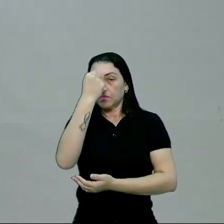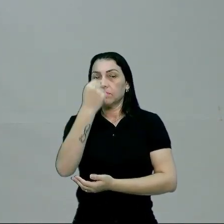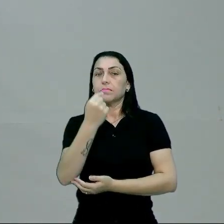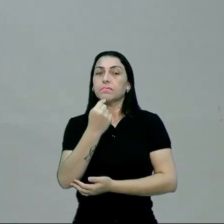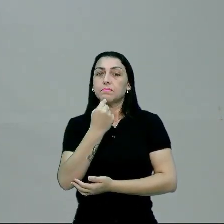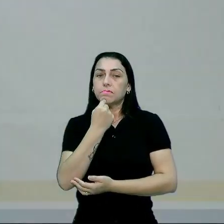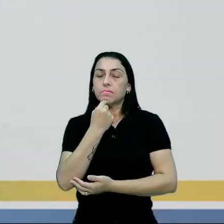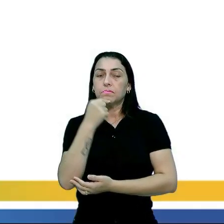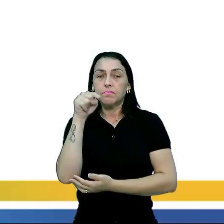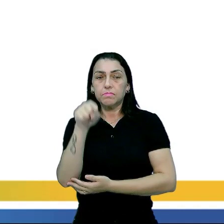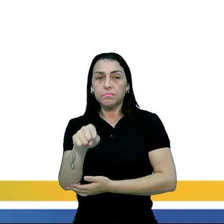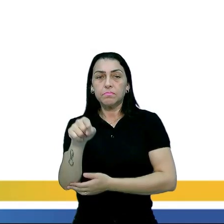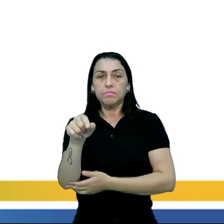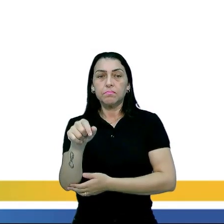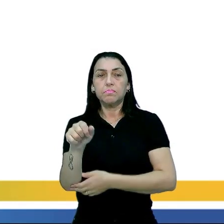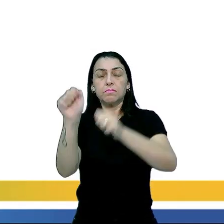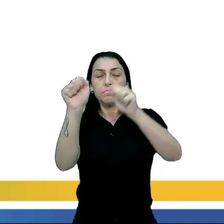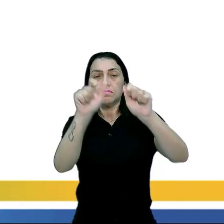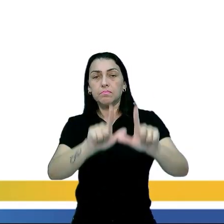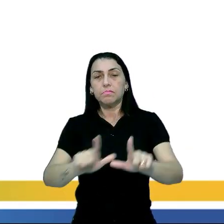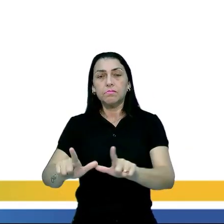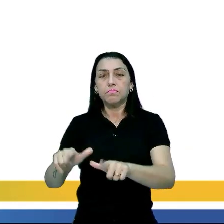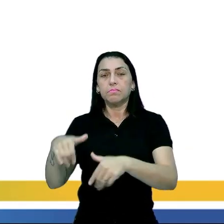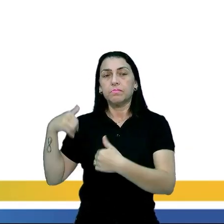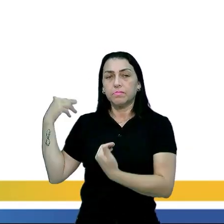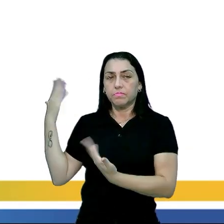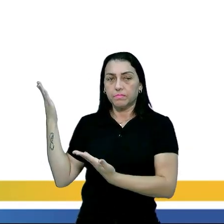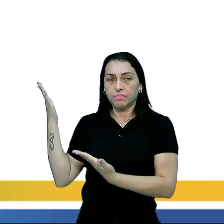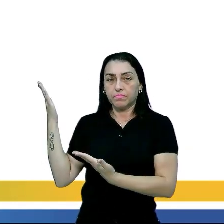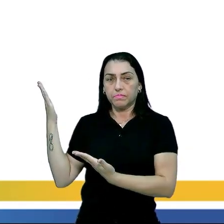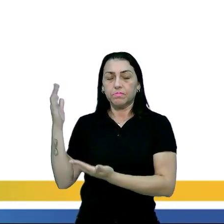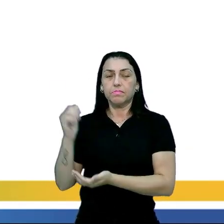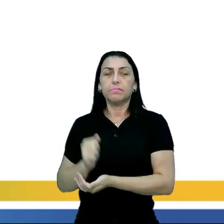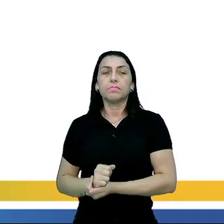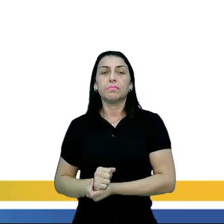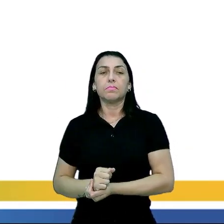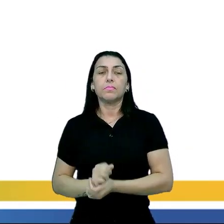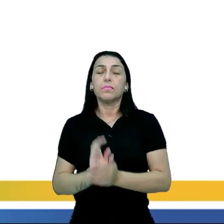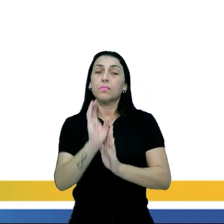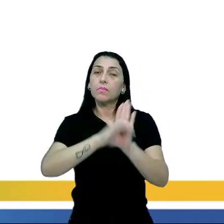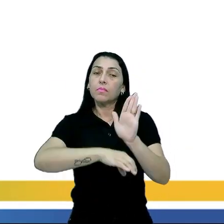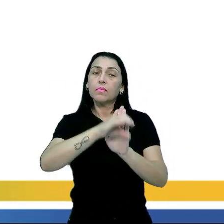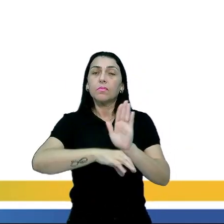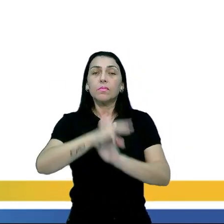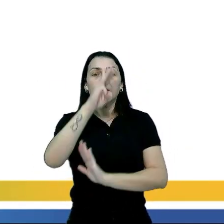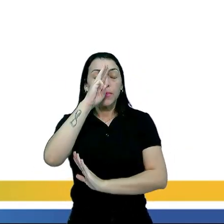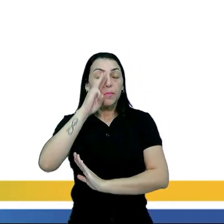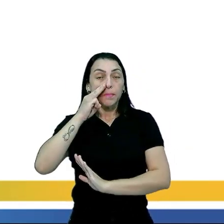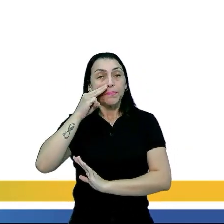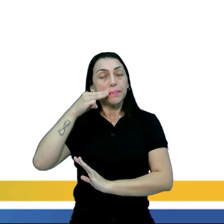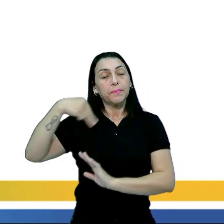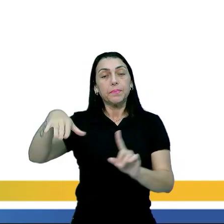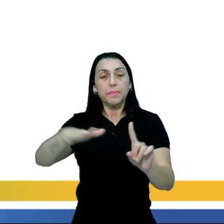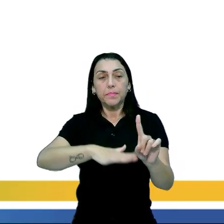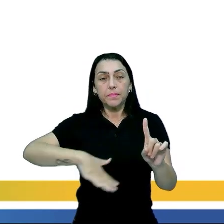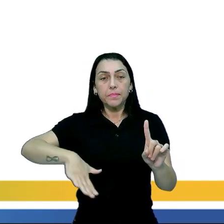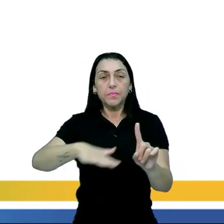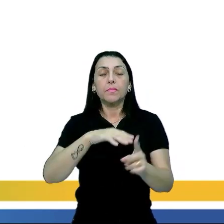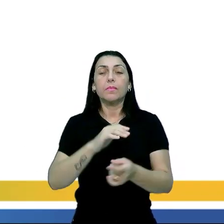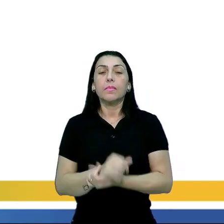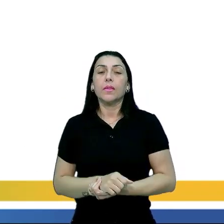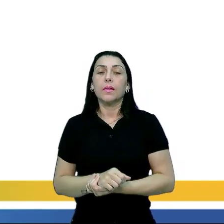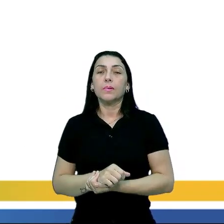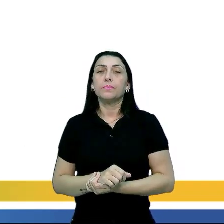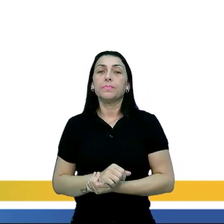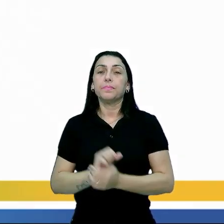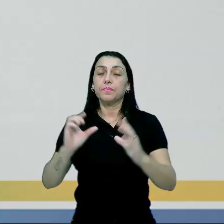imagem para vocês visualizarem. Então, nós temos aí o conceito marxista de sociedade. E